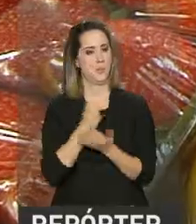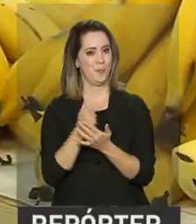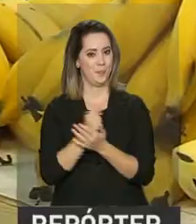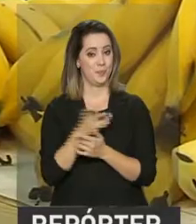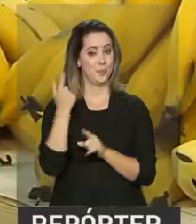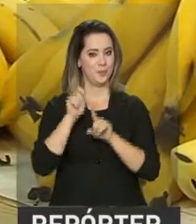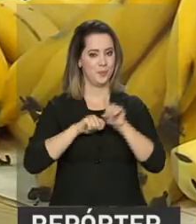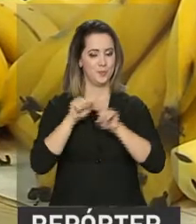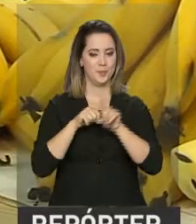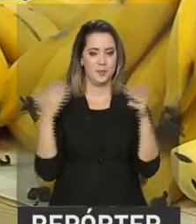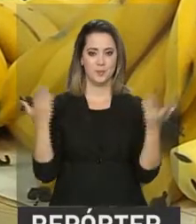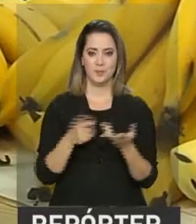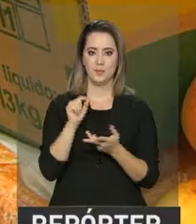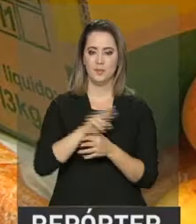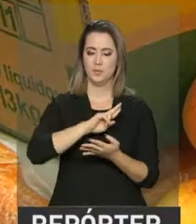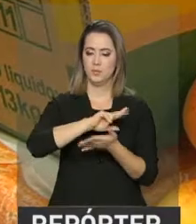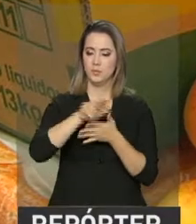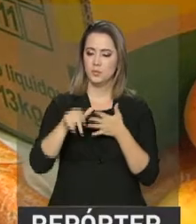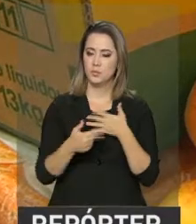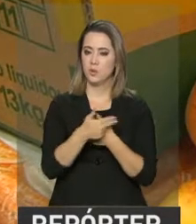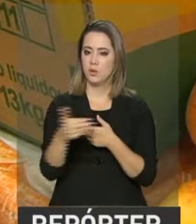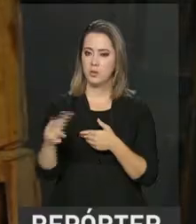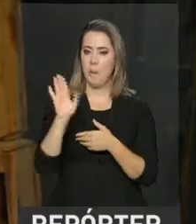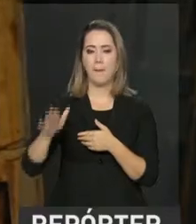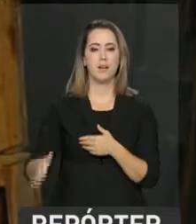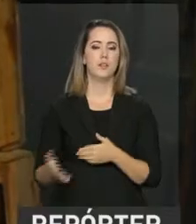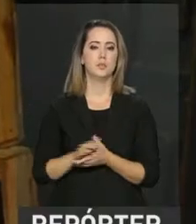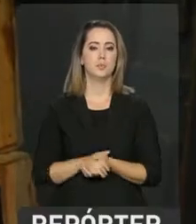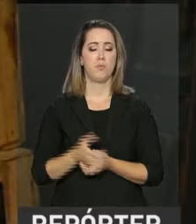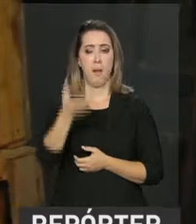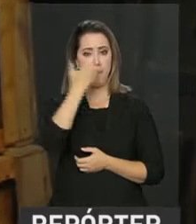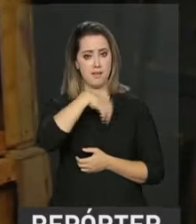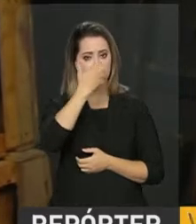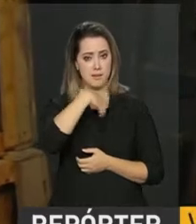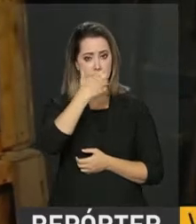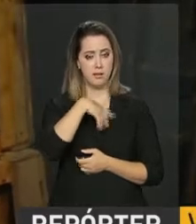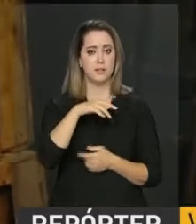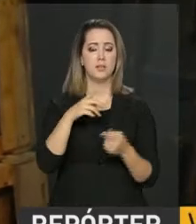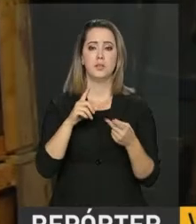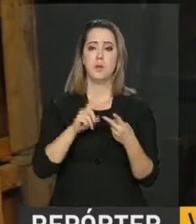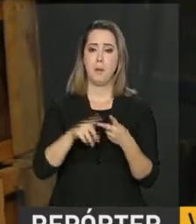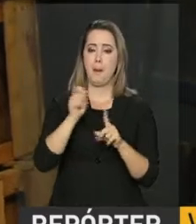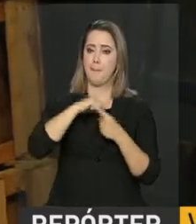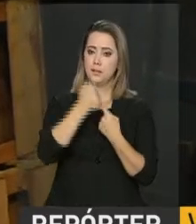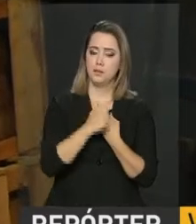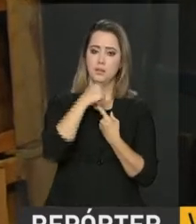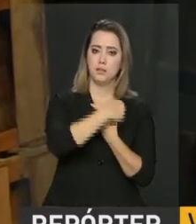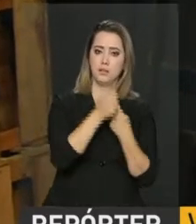para cá, ela notou que muitos deles estão mais baratos. A maçã está mais barata, a